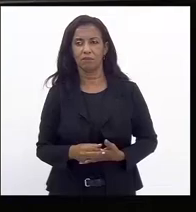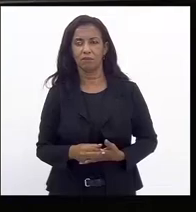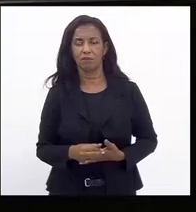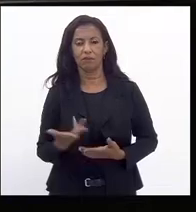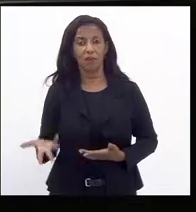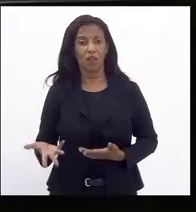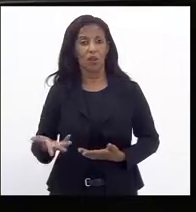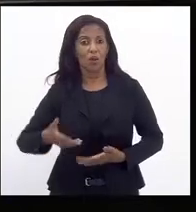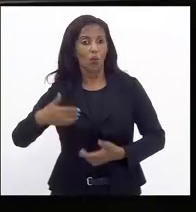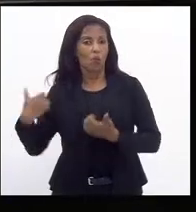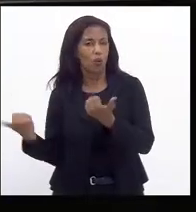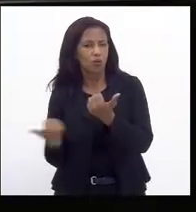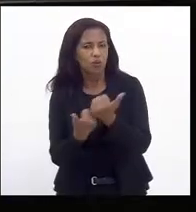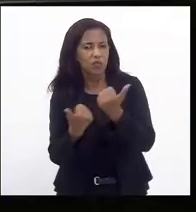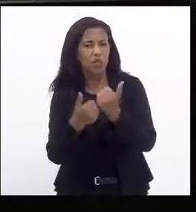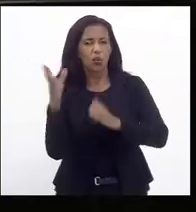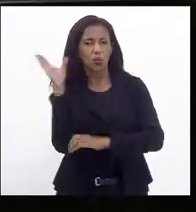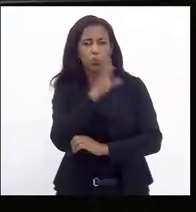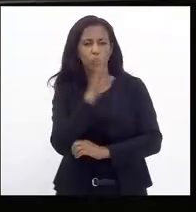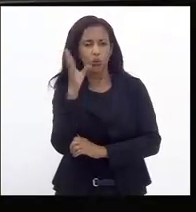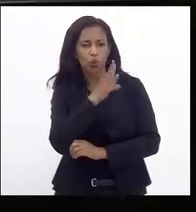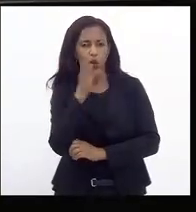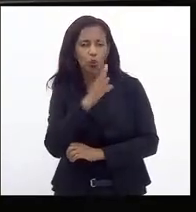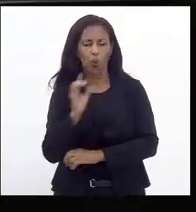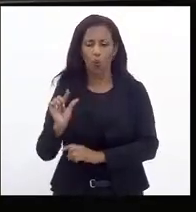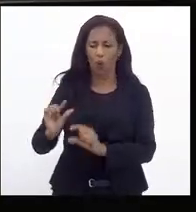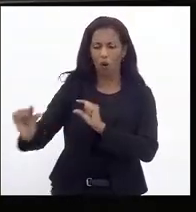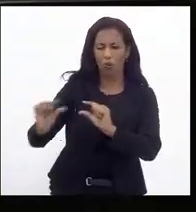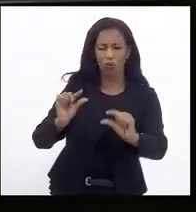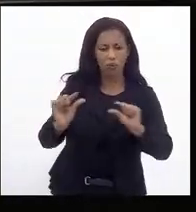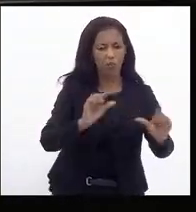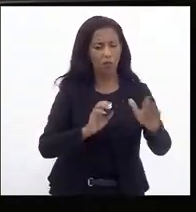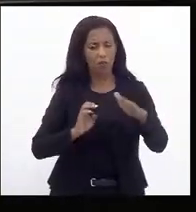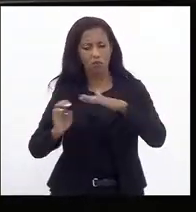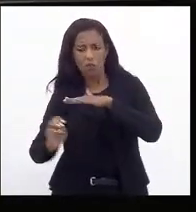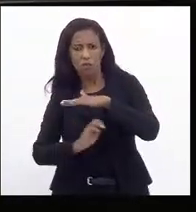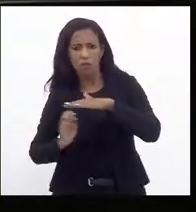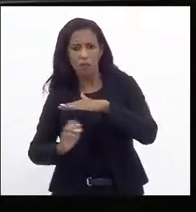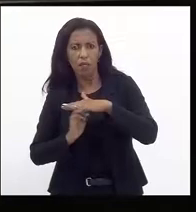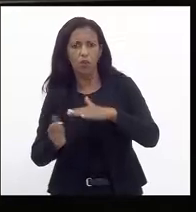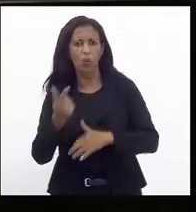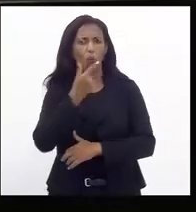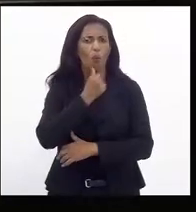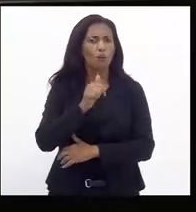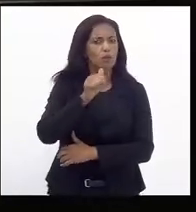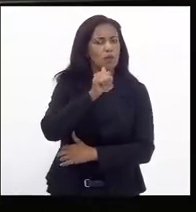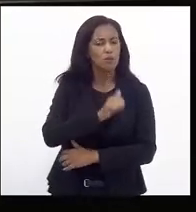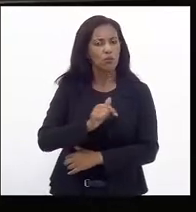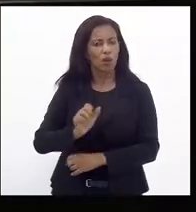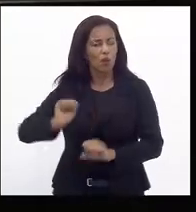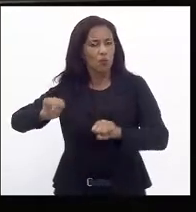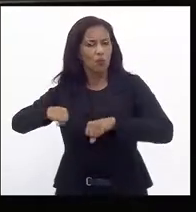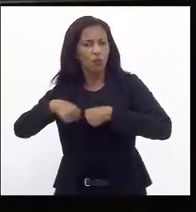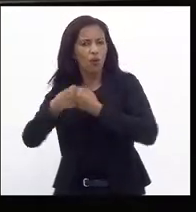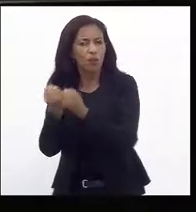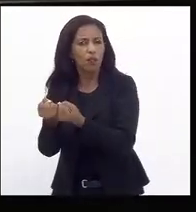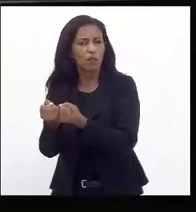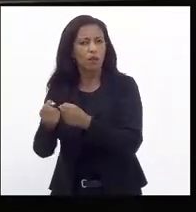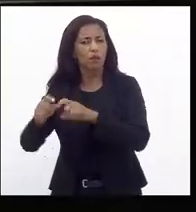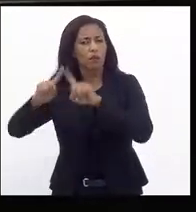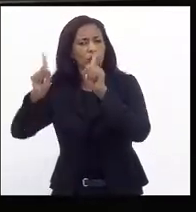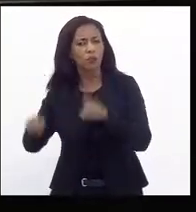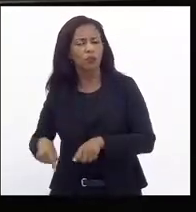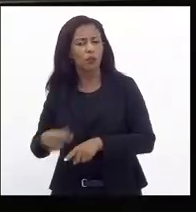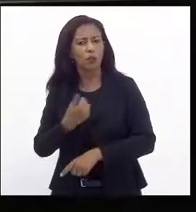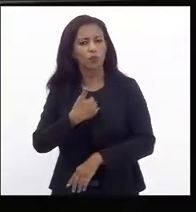ajuda o auxílio Socorro aos pequenos e microempreendedores empreendedoras o fortalecimento do